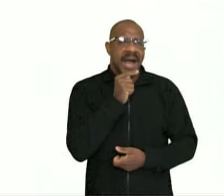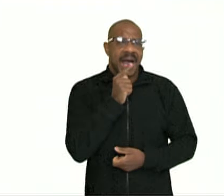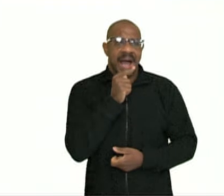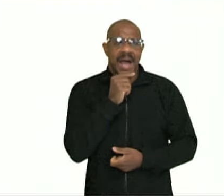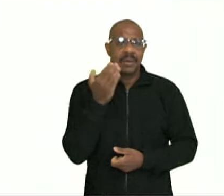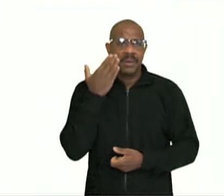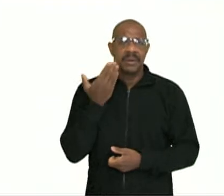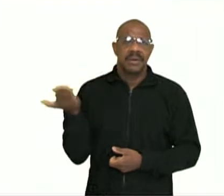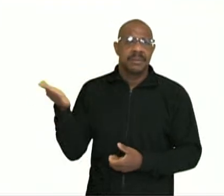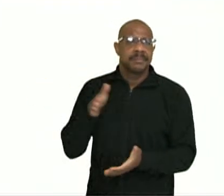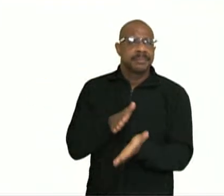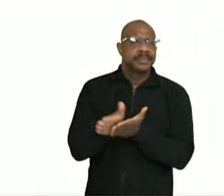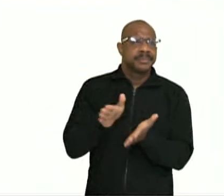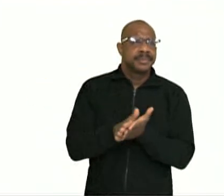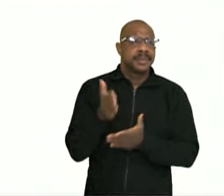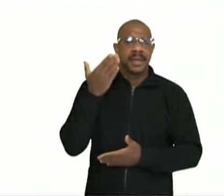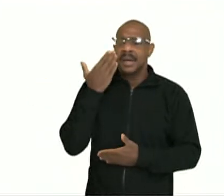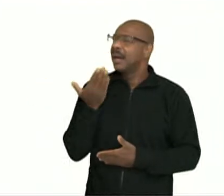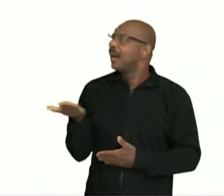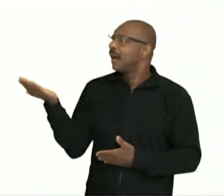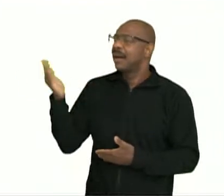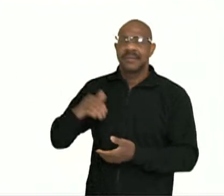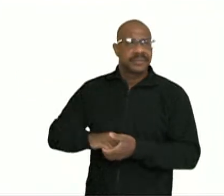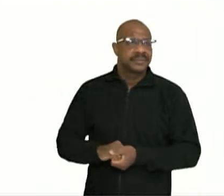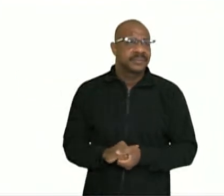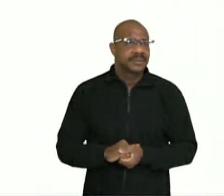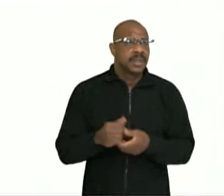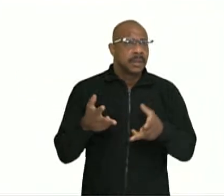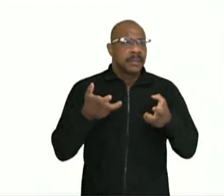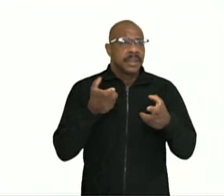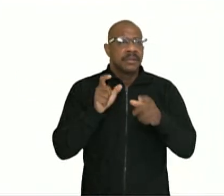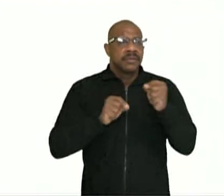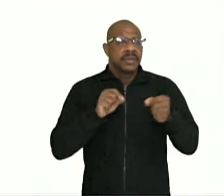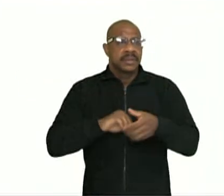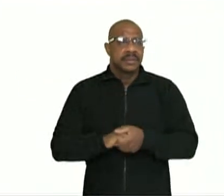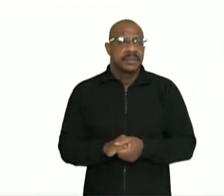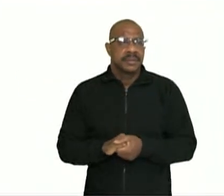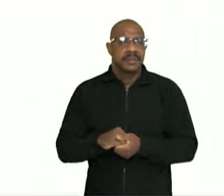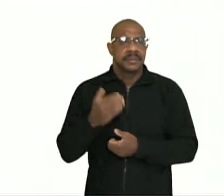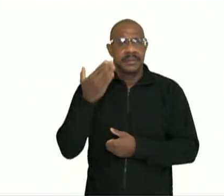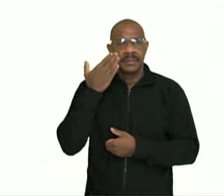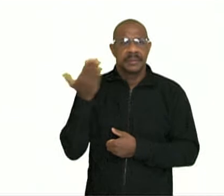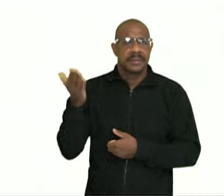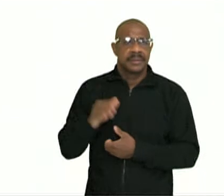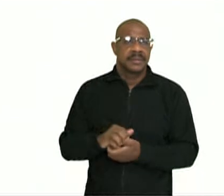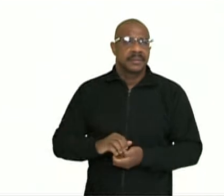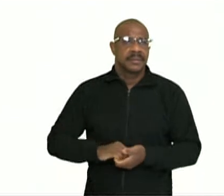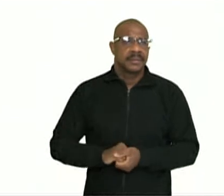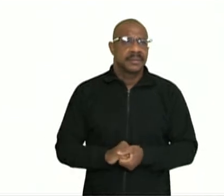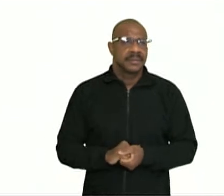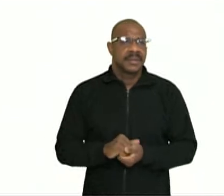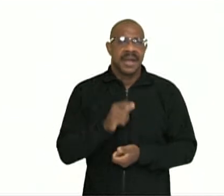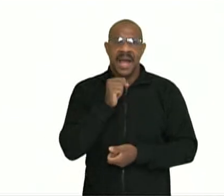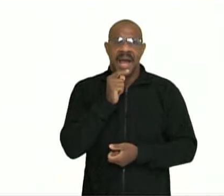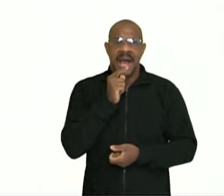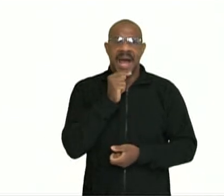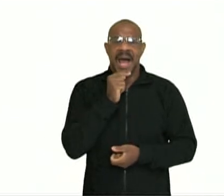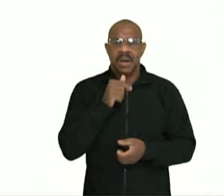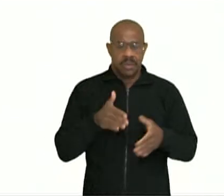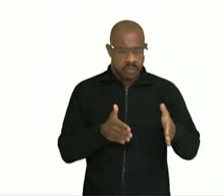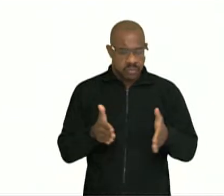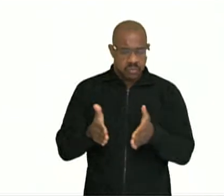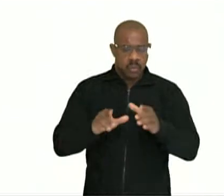escassa. E você observa também o que aqui, ó? O filete, né? O fio, a linha d'água, ó, como está bem fininha.